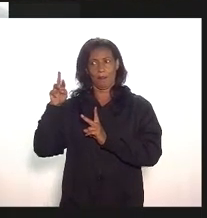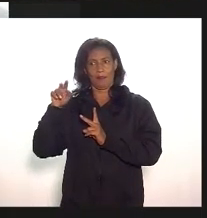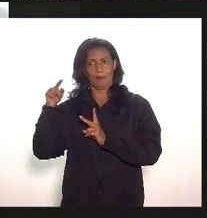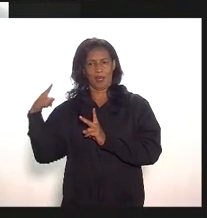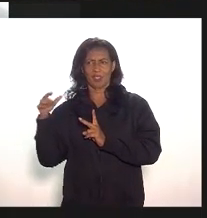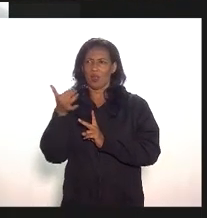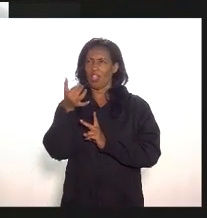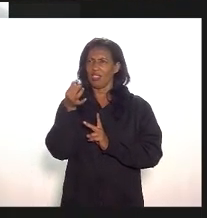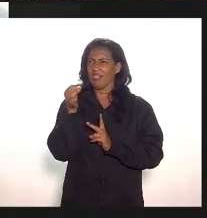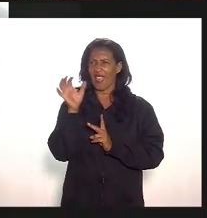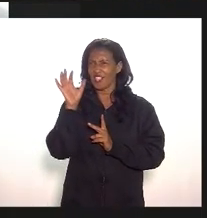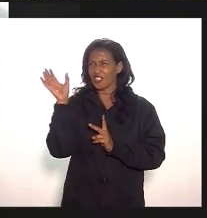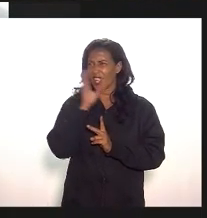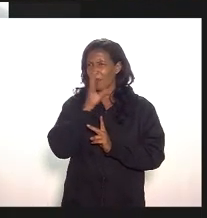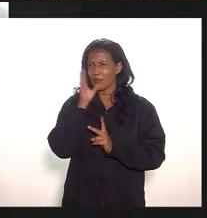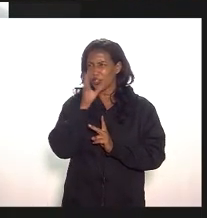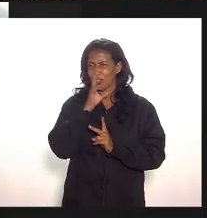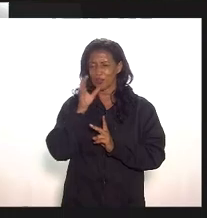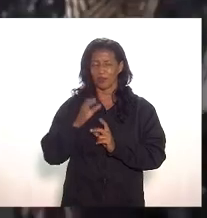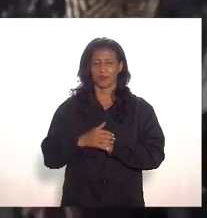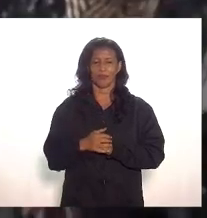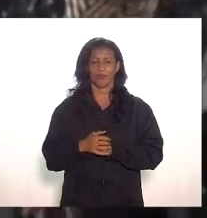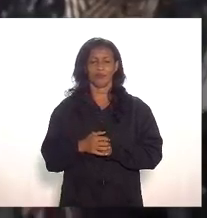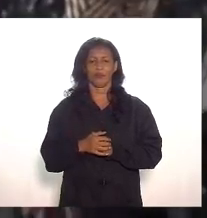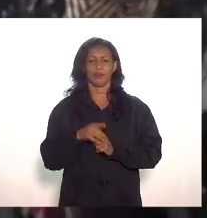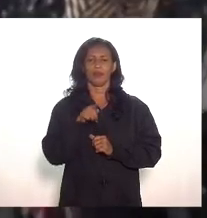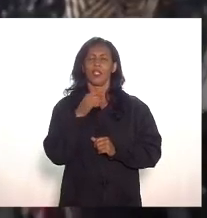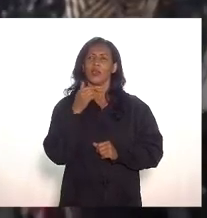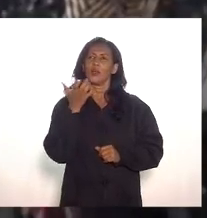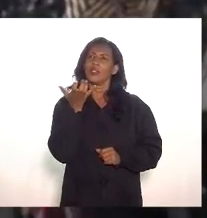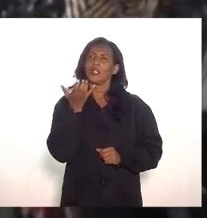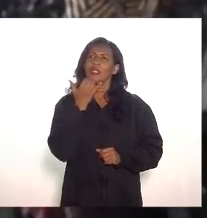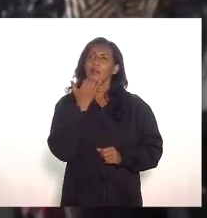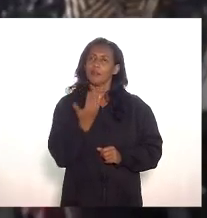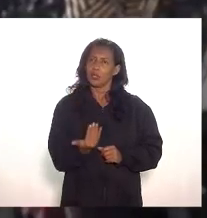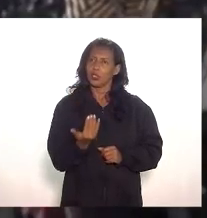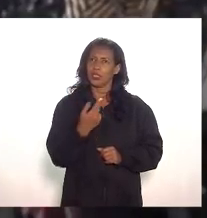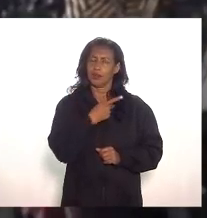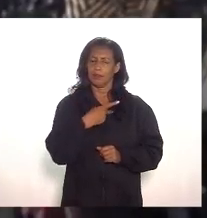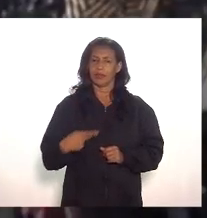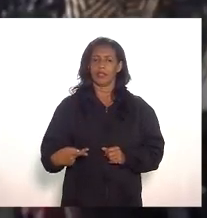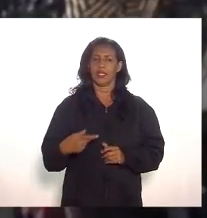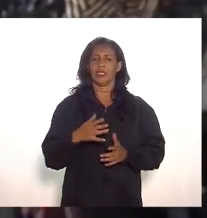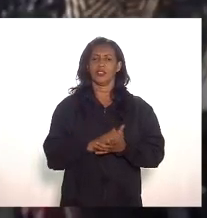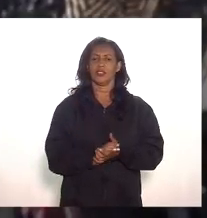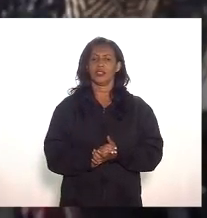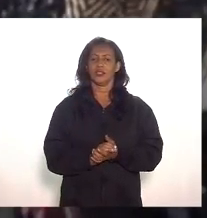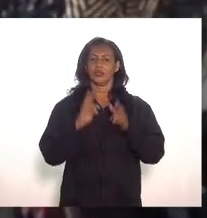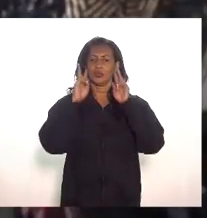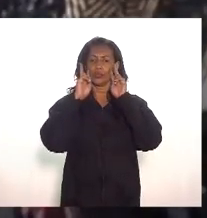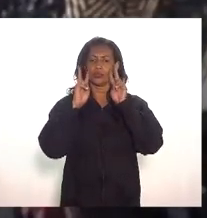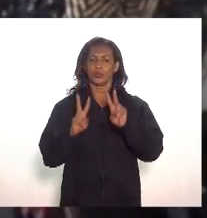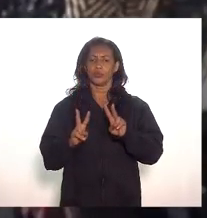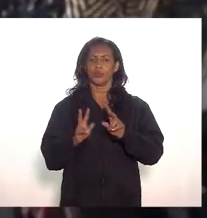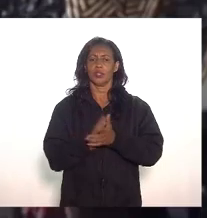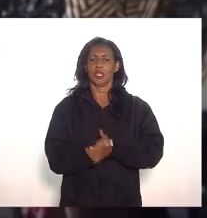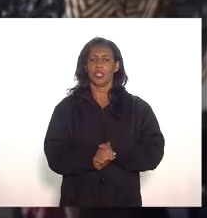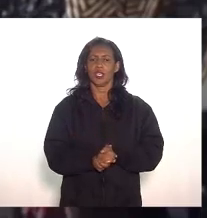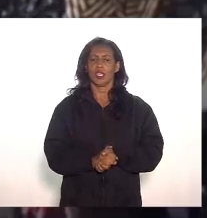10 segundos. Obrigado, irmão. Presidente, eu queria pedir, Vossa Excelência, não sei se é possível essa semana ainda, eu comi